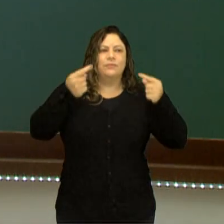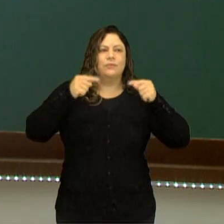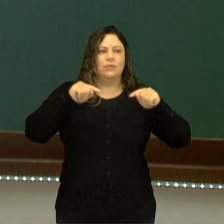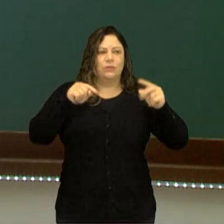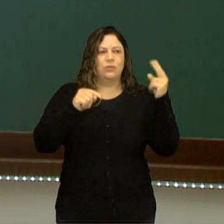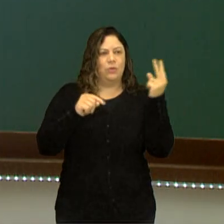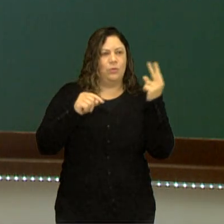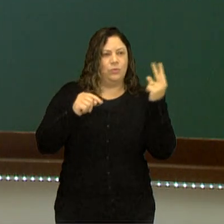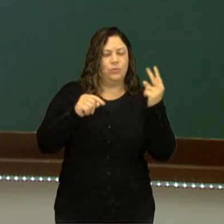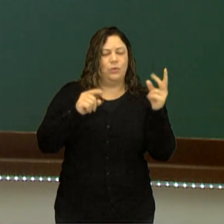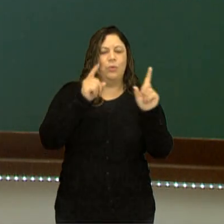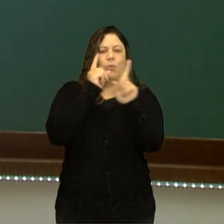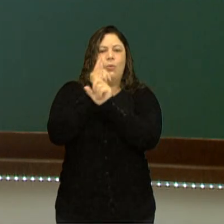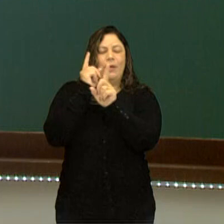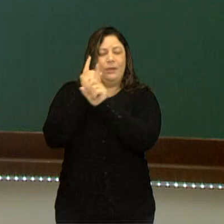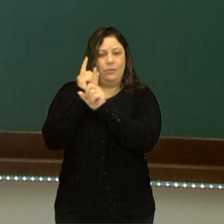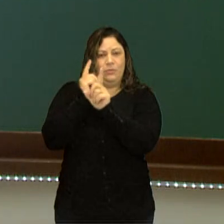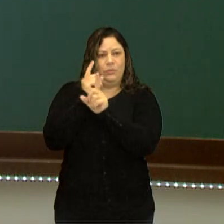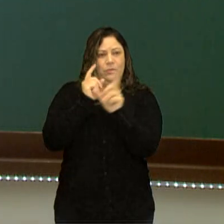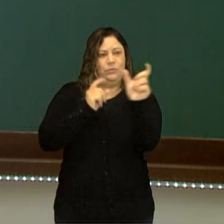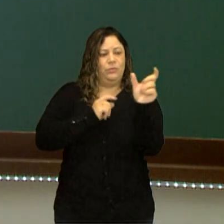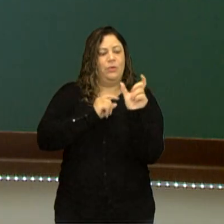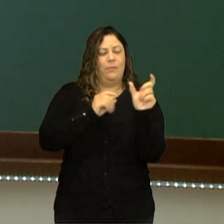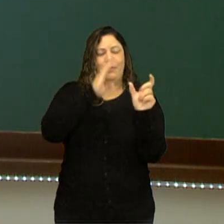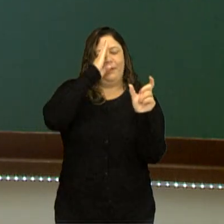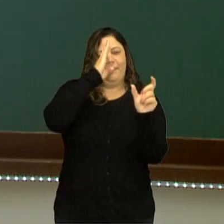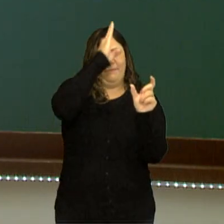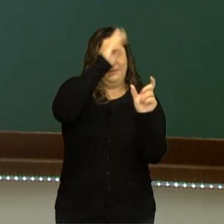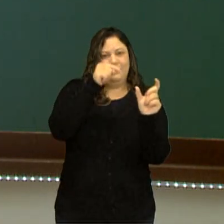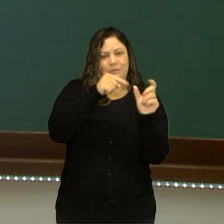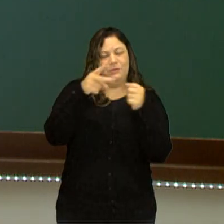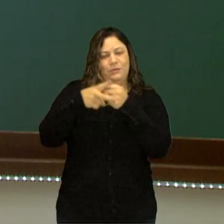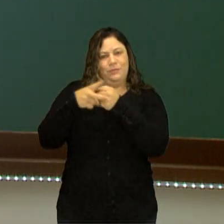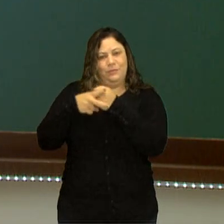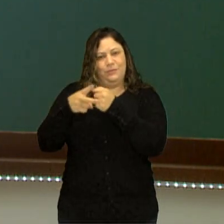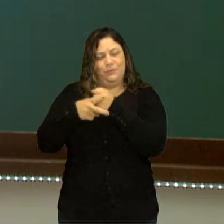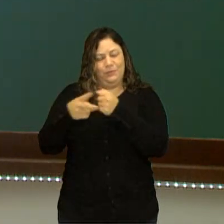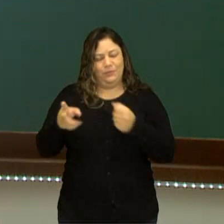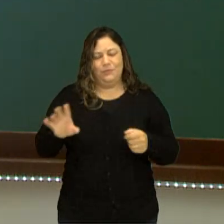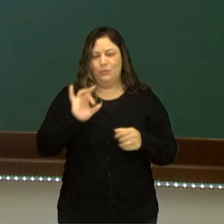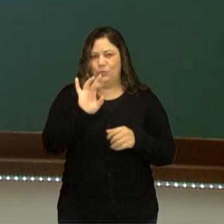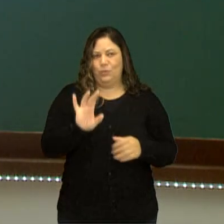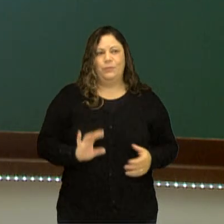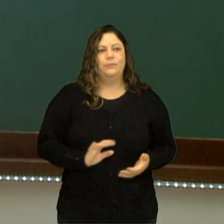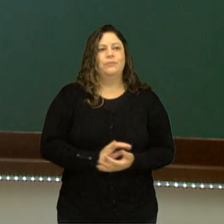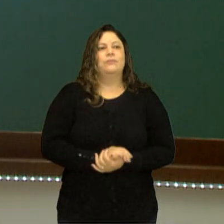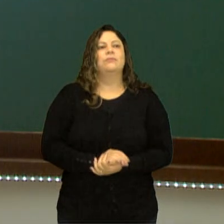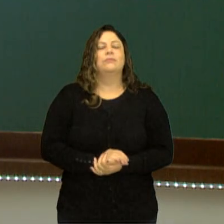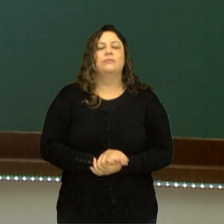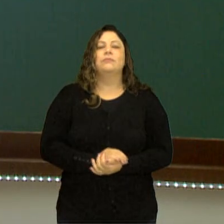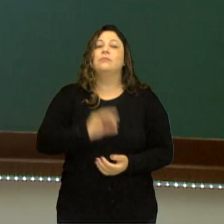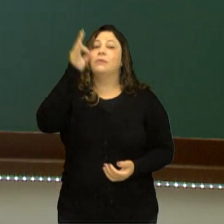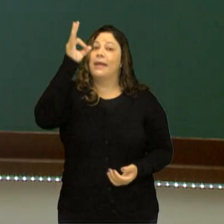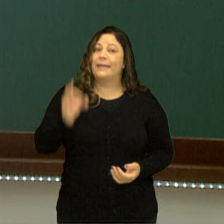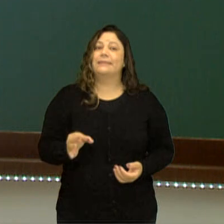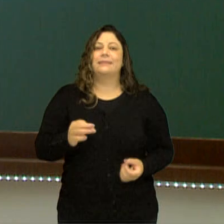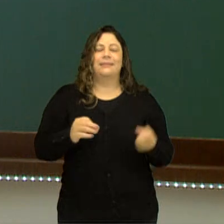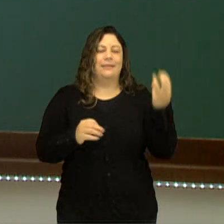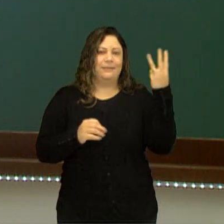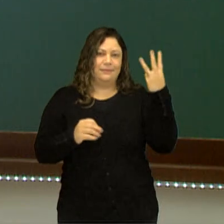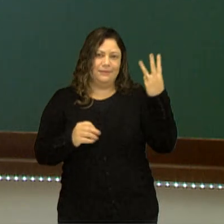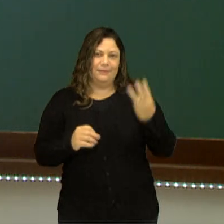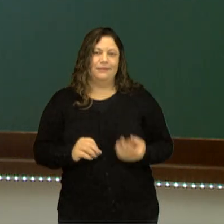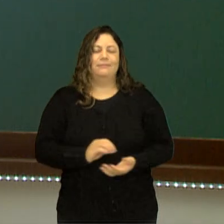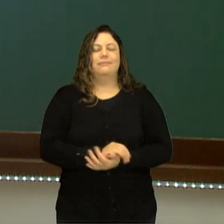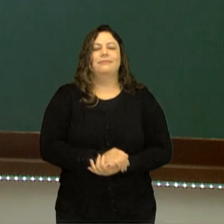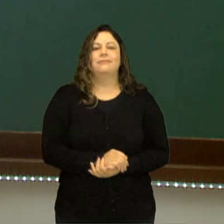é o verbo, é a palavra mais importante e não há nenhum predicativo. Resposta certa, número 3.